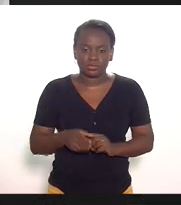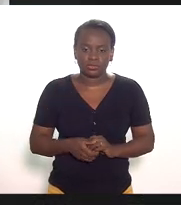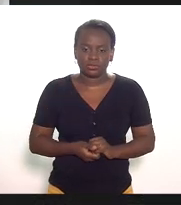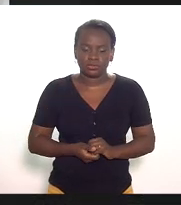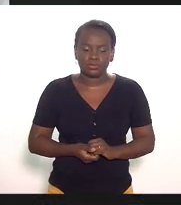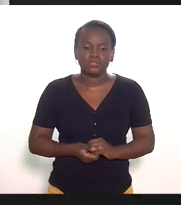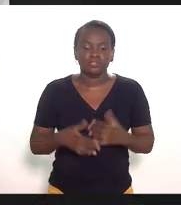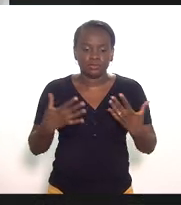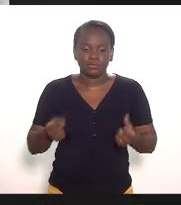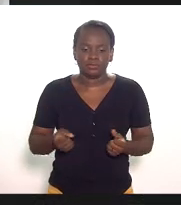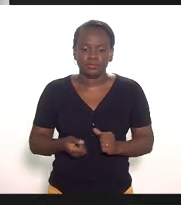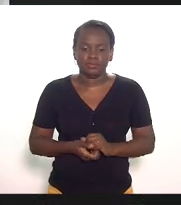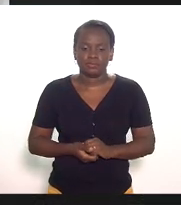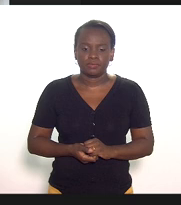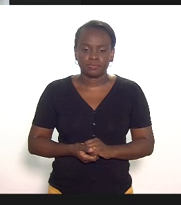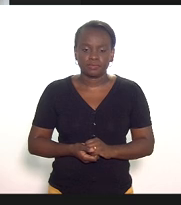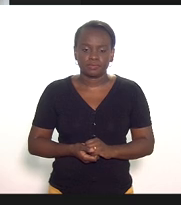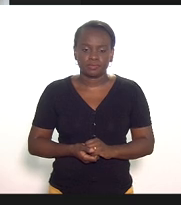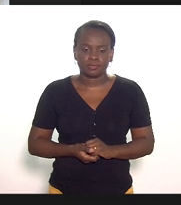Favorável.